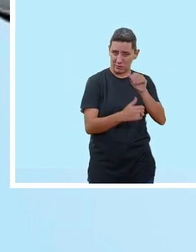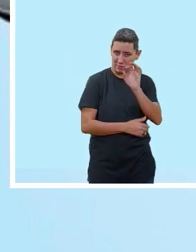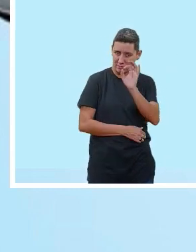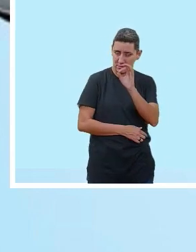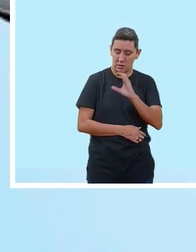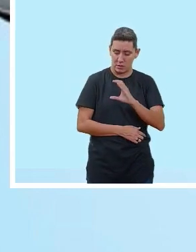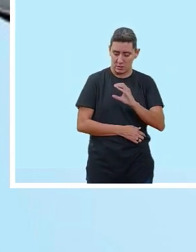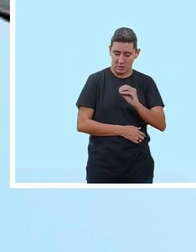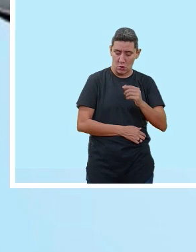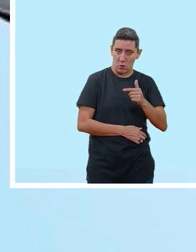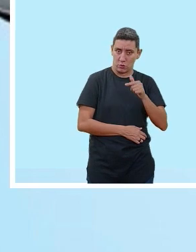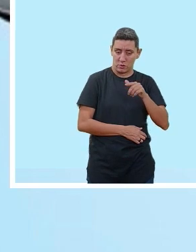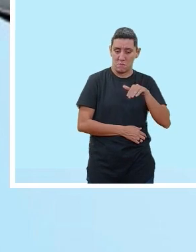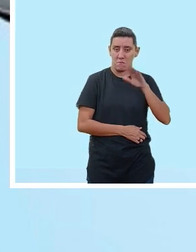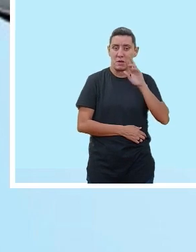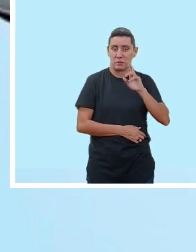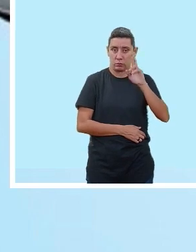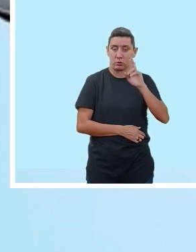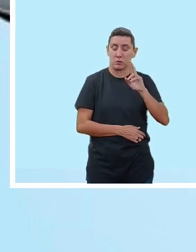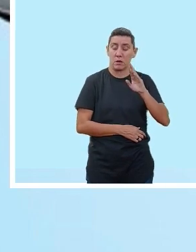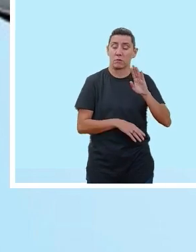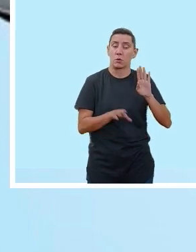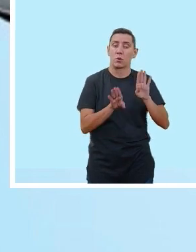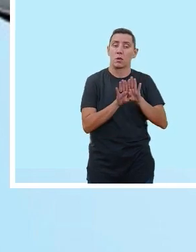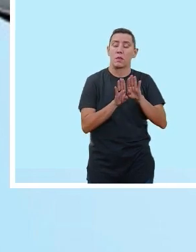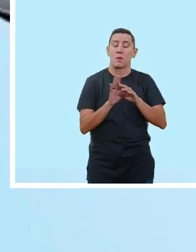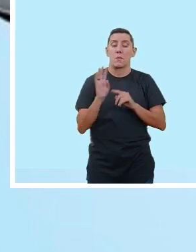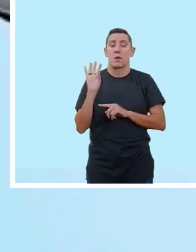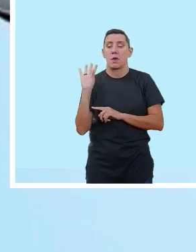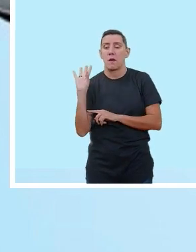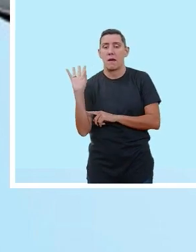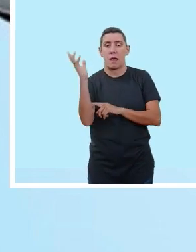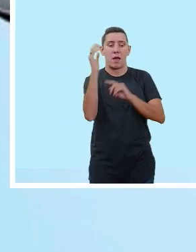nós temos as florestas em geral, né? Elas